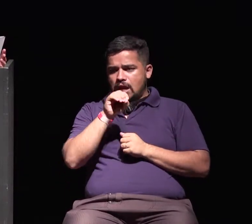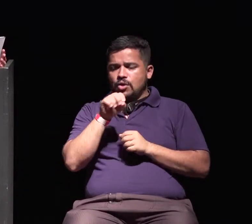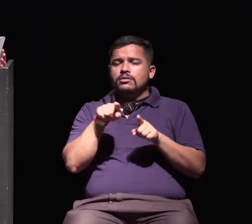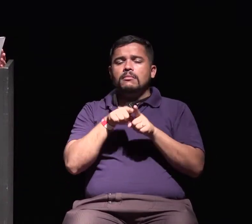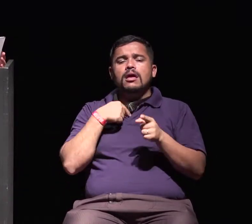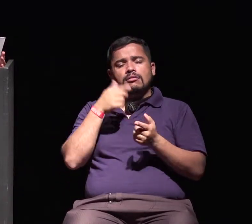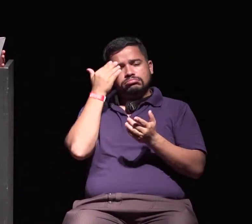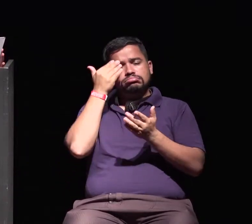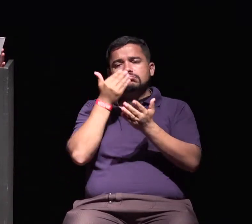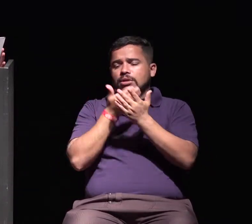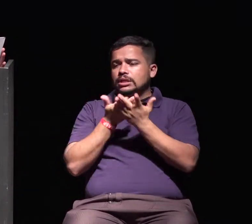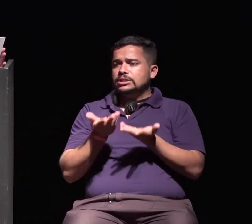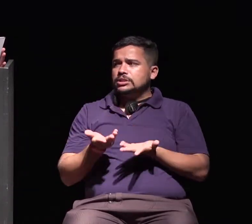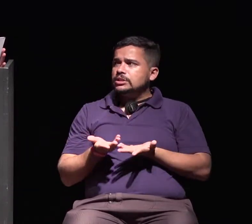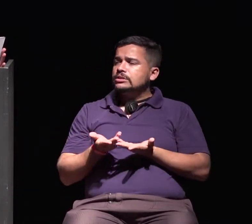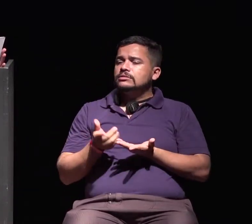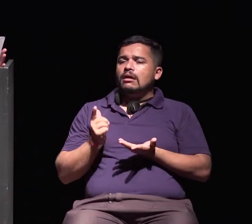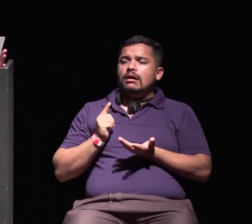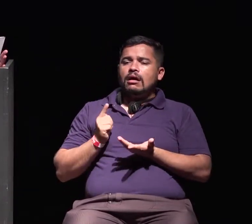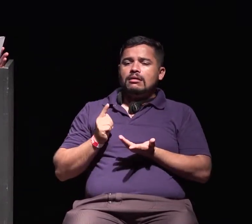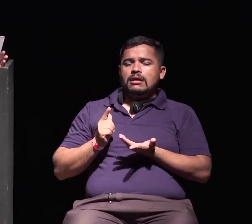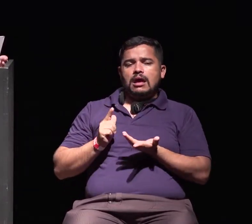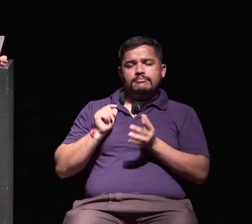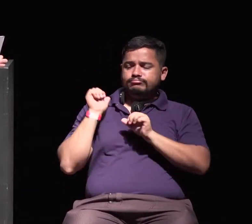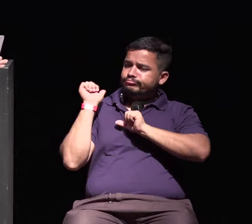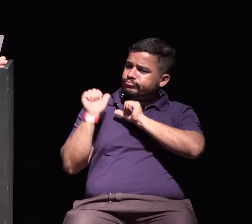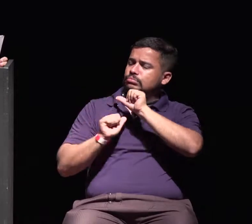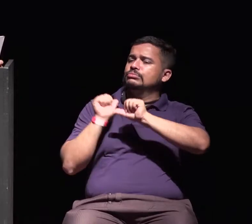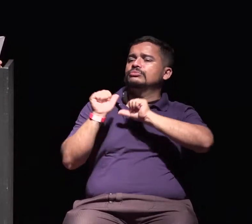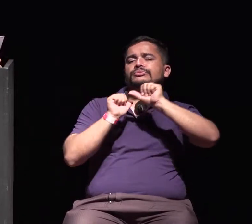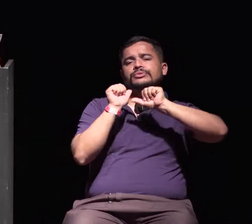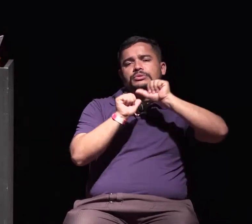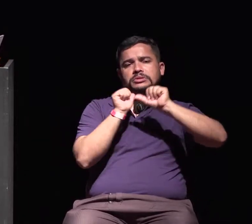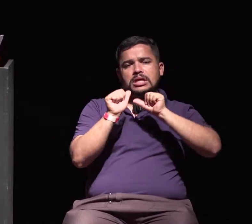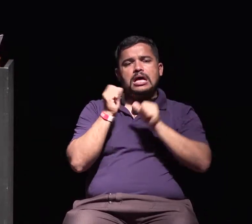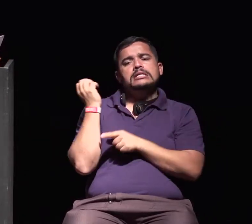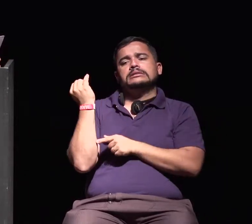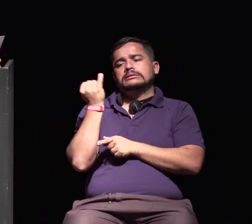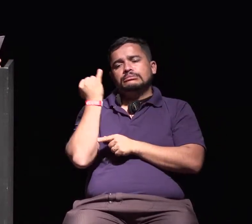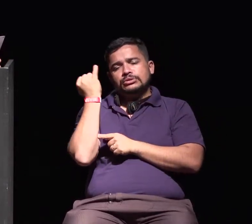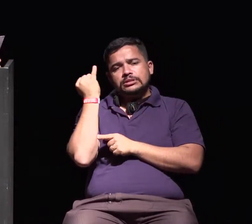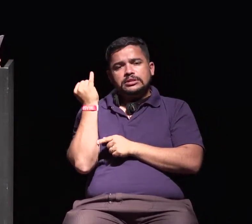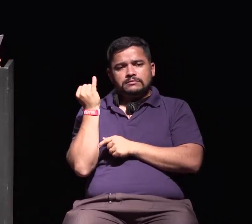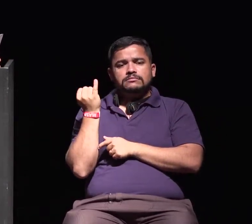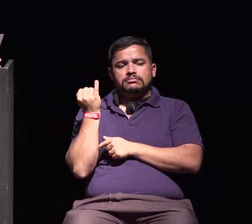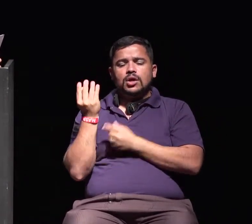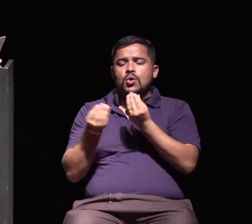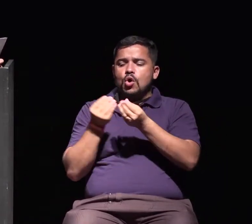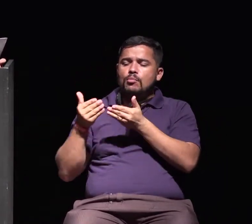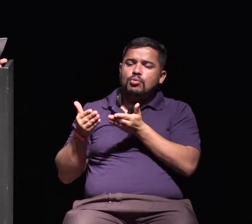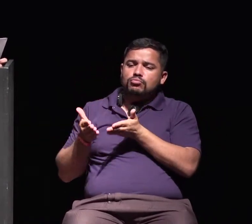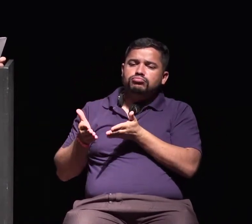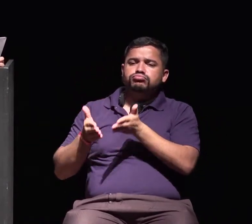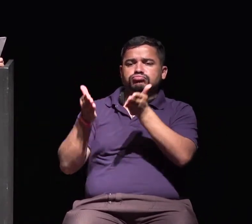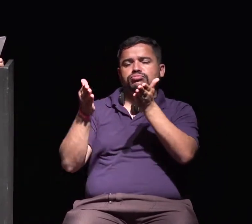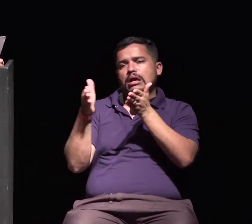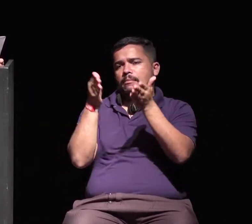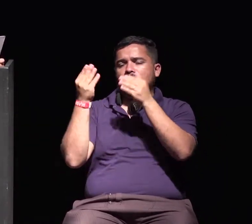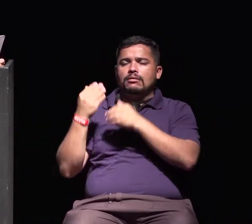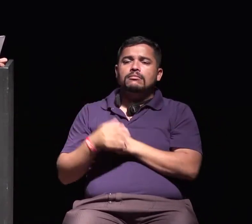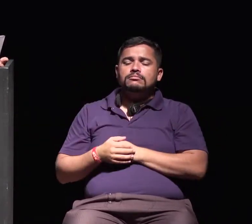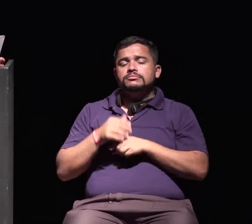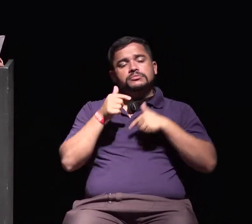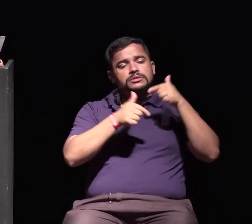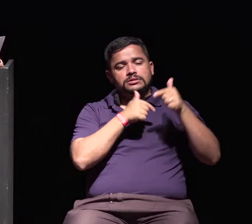eu acredito que traz modificações muito grandes no rumo de suas obras. E eu queria falar sobre um